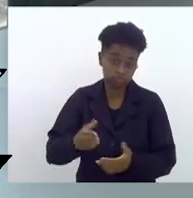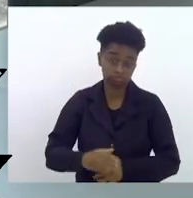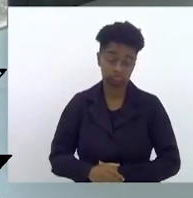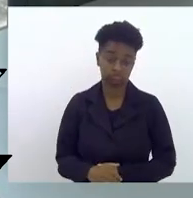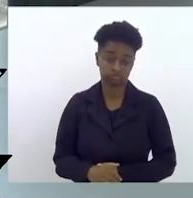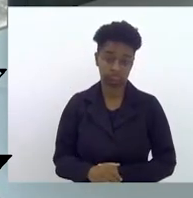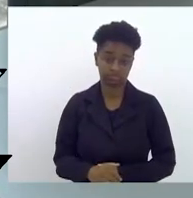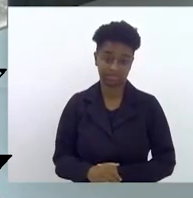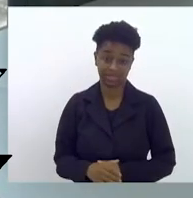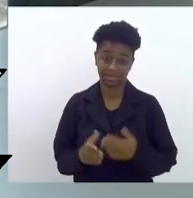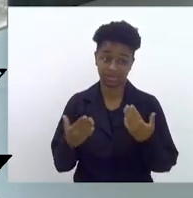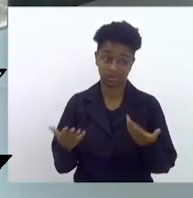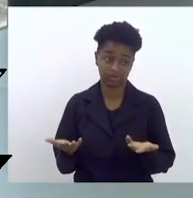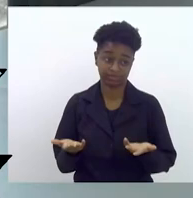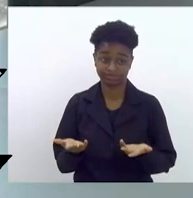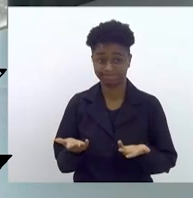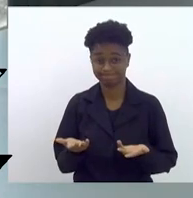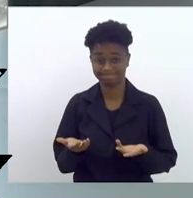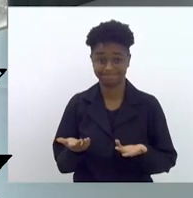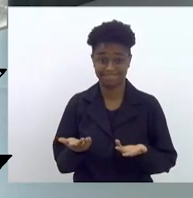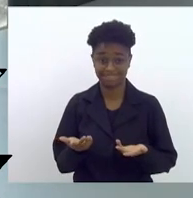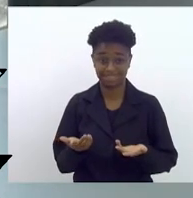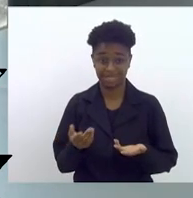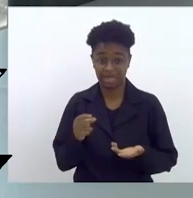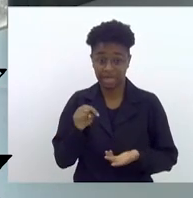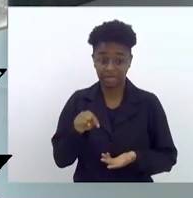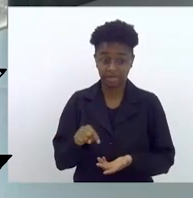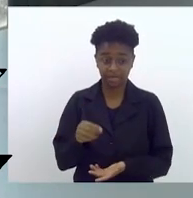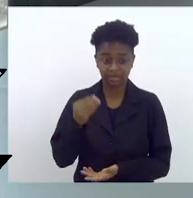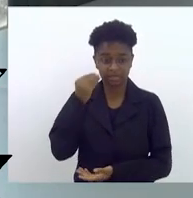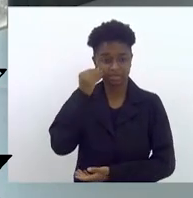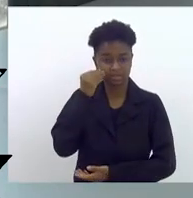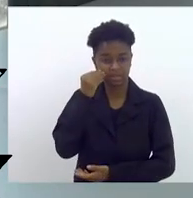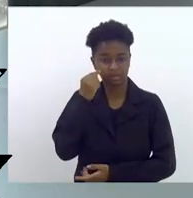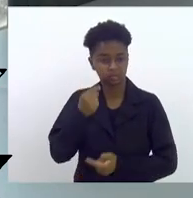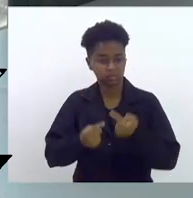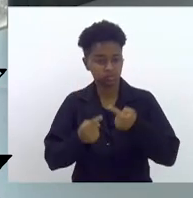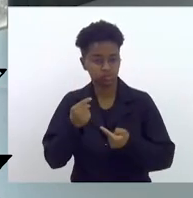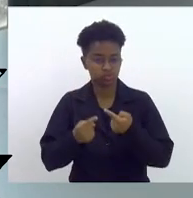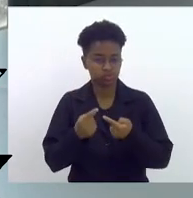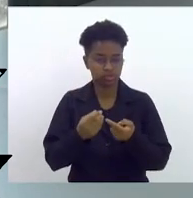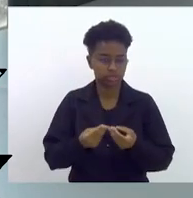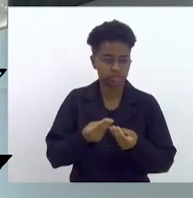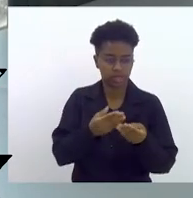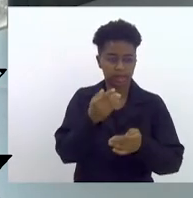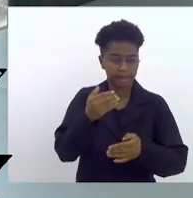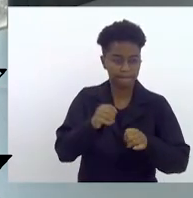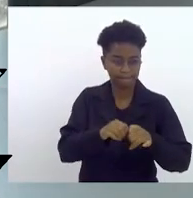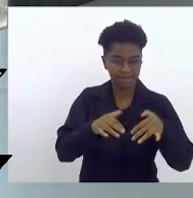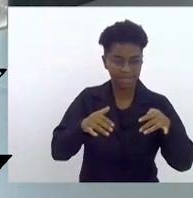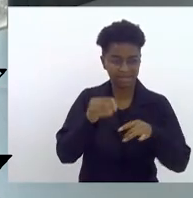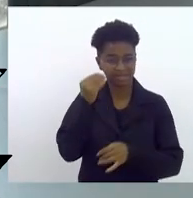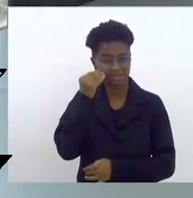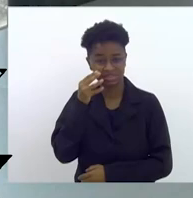então um exercício aqui de levar a discussão A plenária de querer salvar mas me atenda a questão